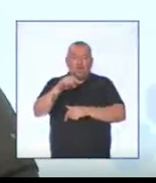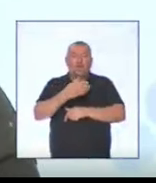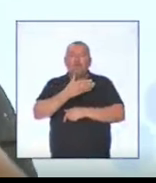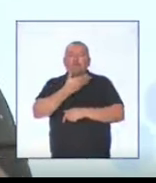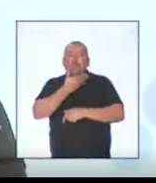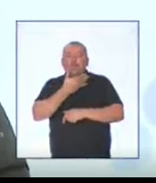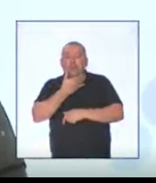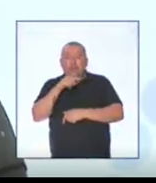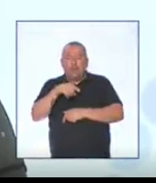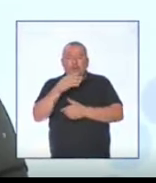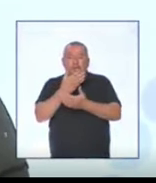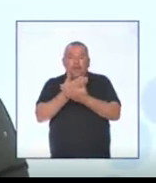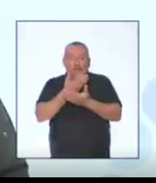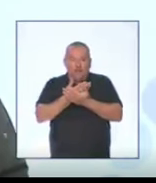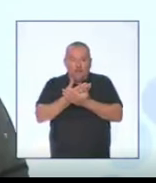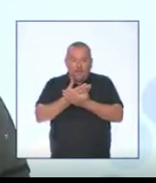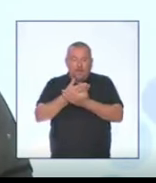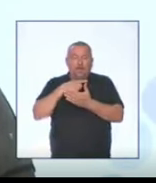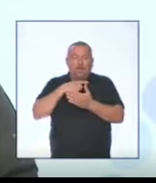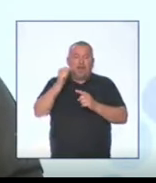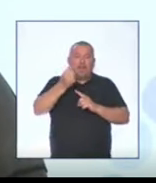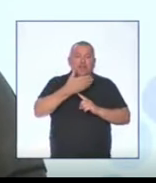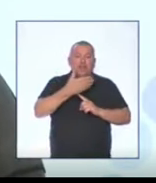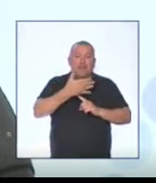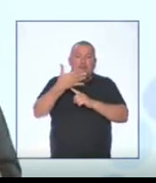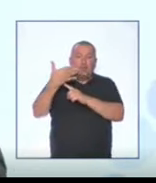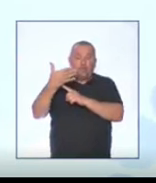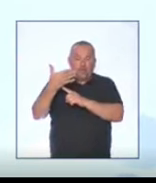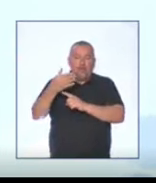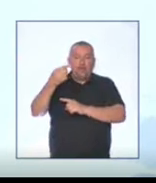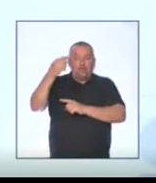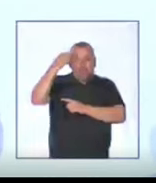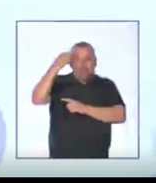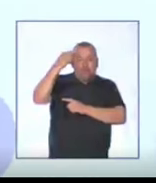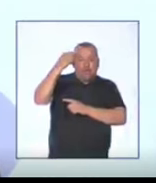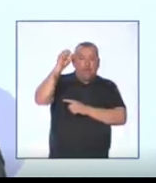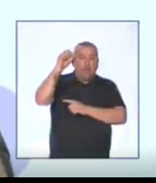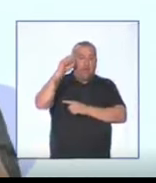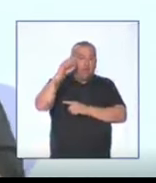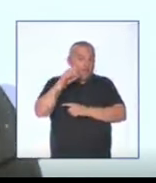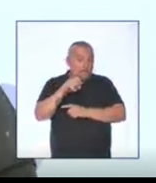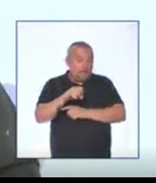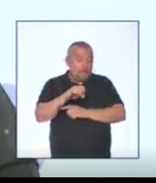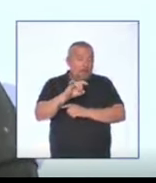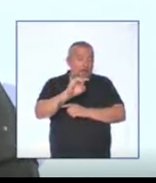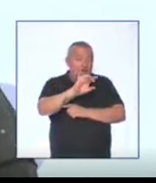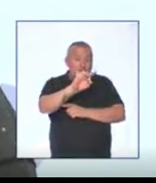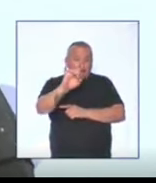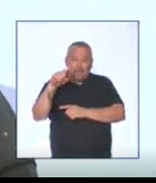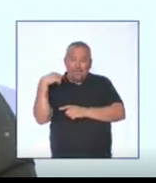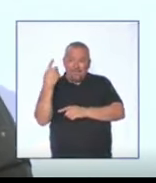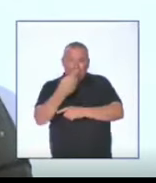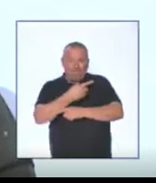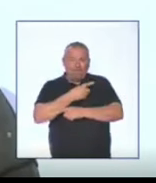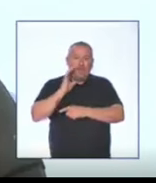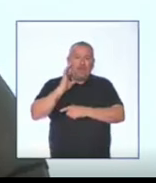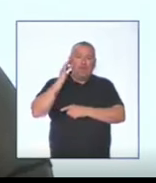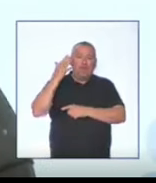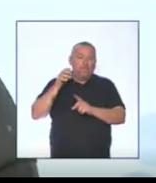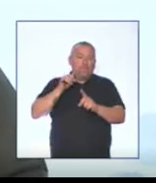nossa aula, mediada por tecnologia. Imaginem se fosse com cada um de nós que acontecesse uma